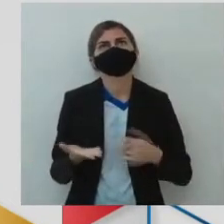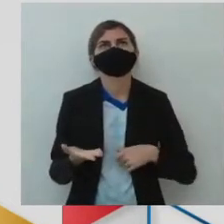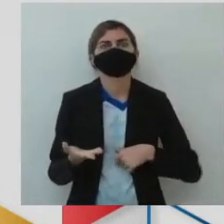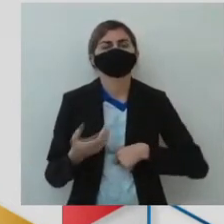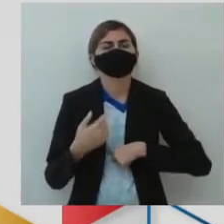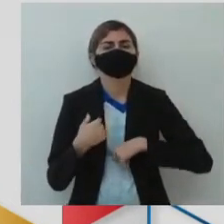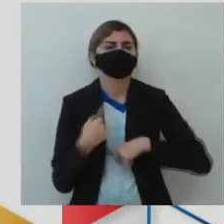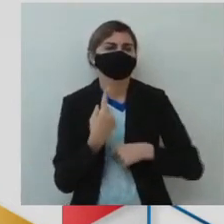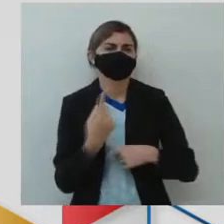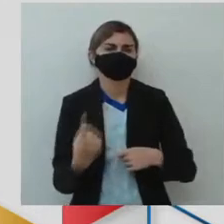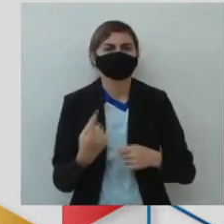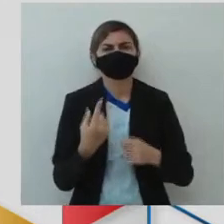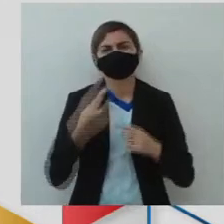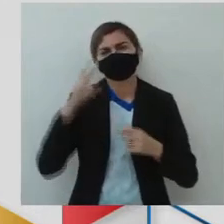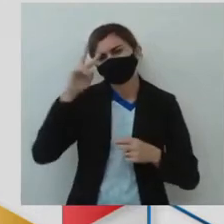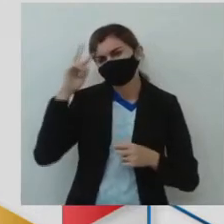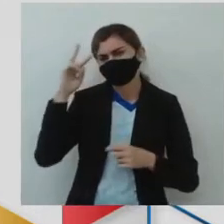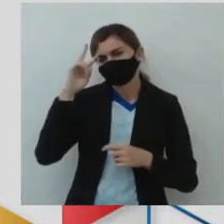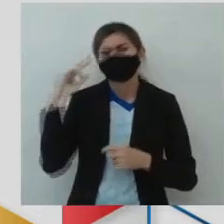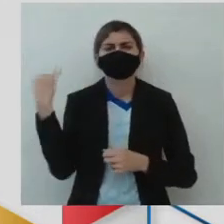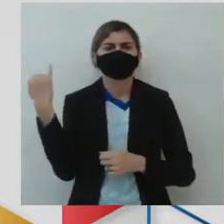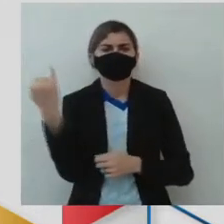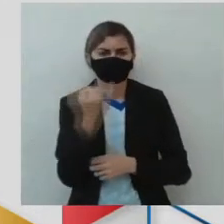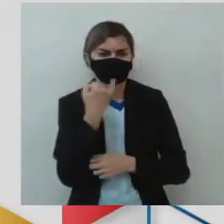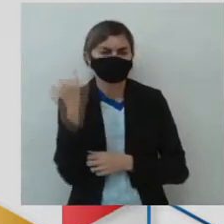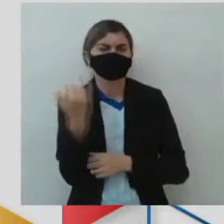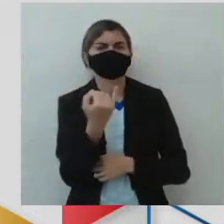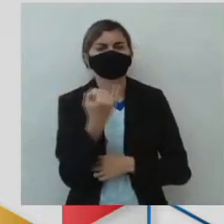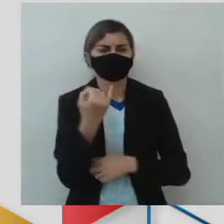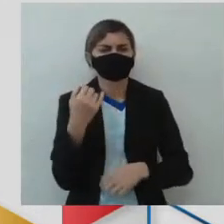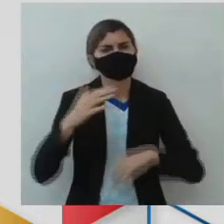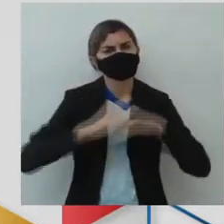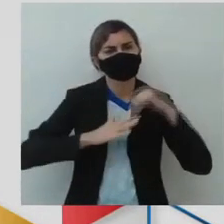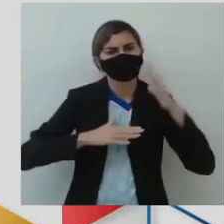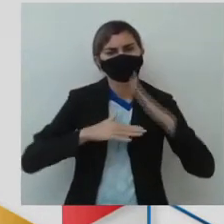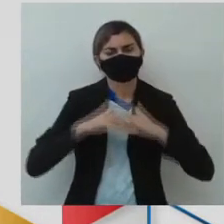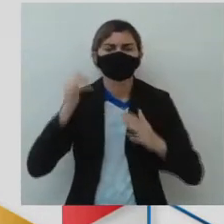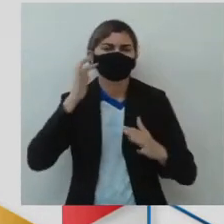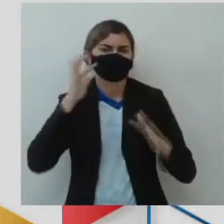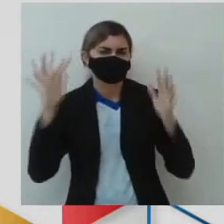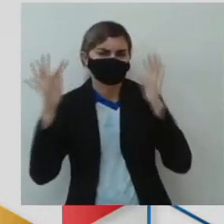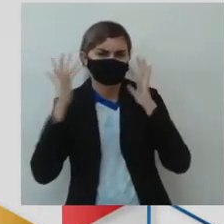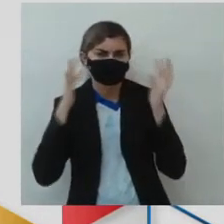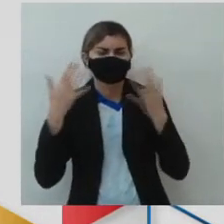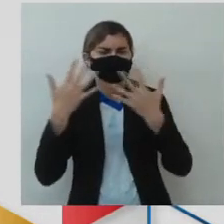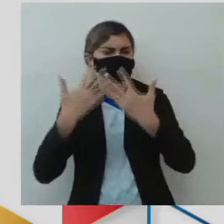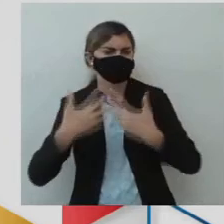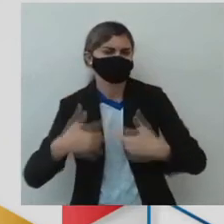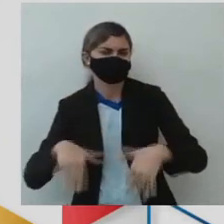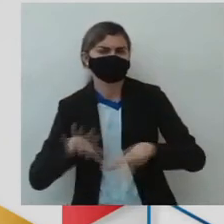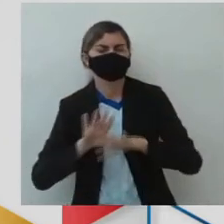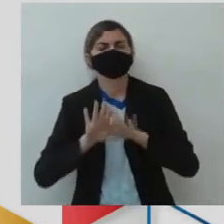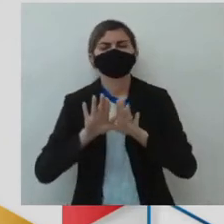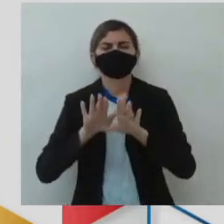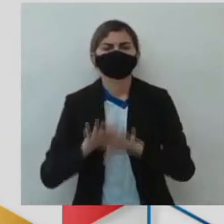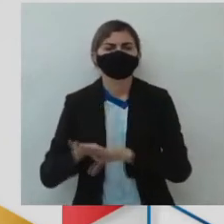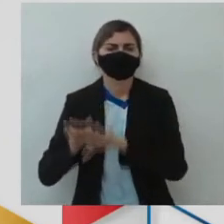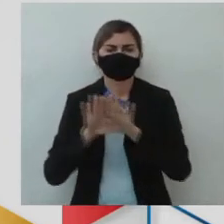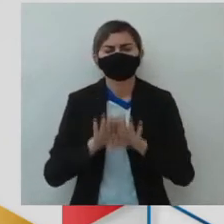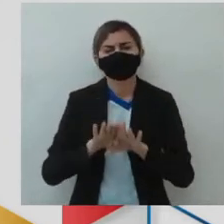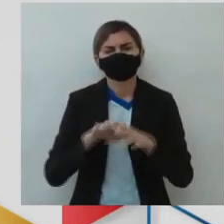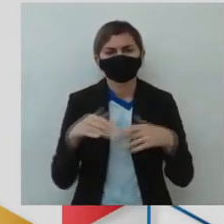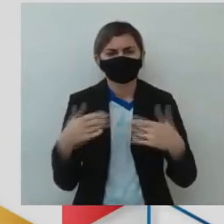de um histórico importante né prático teórico e de natureza equacional